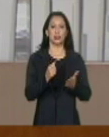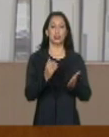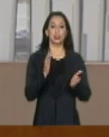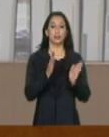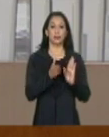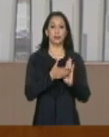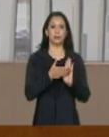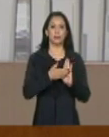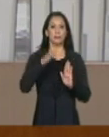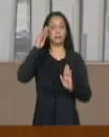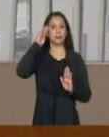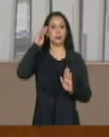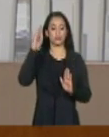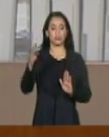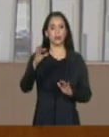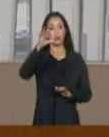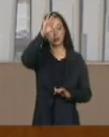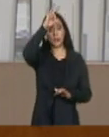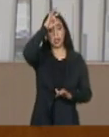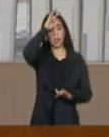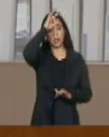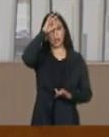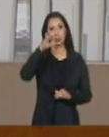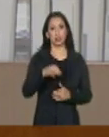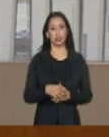O princípio da inocência.